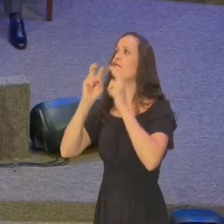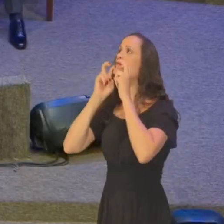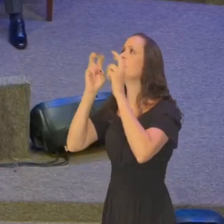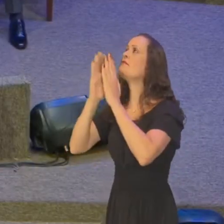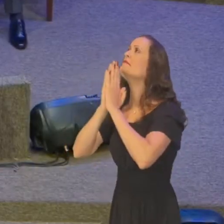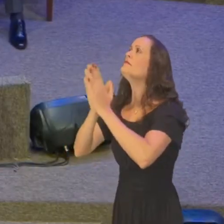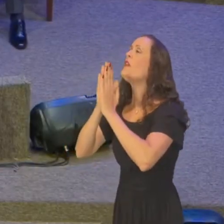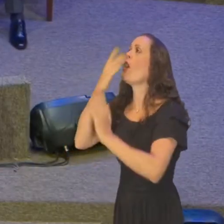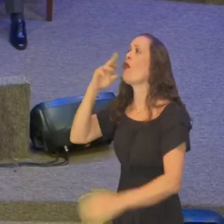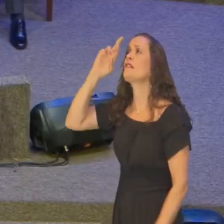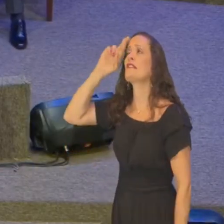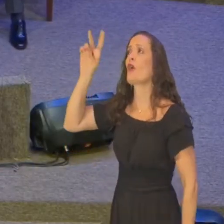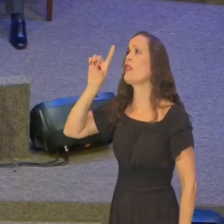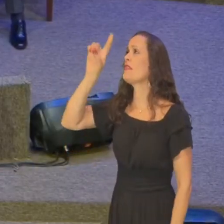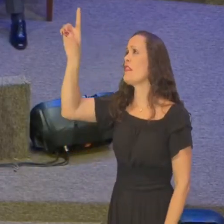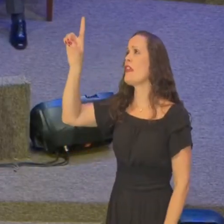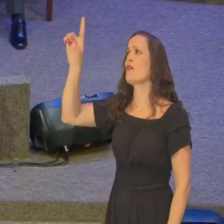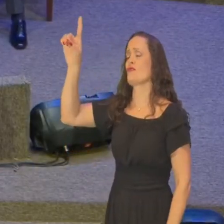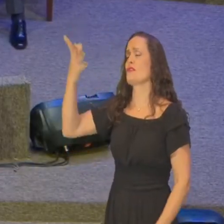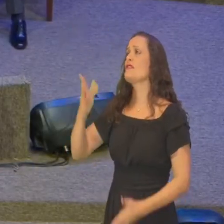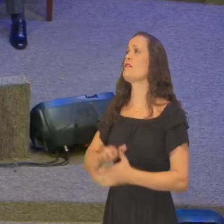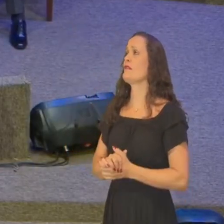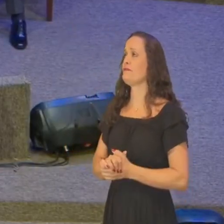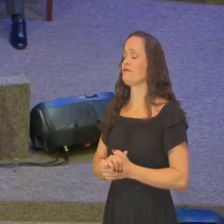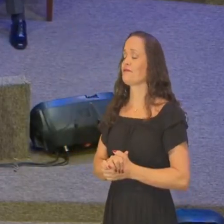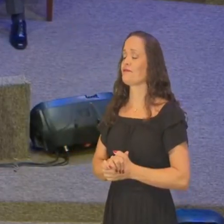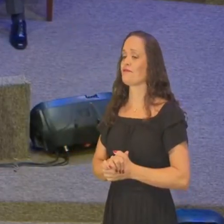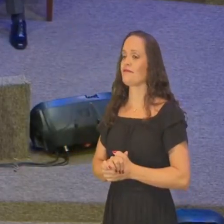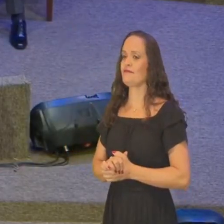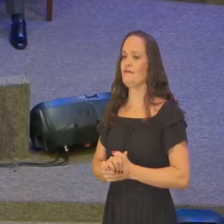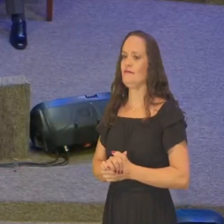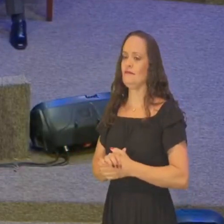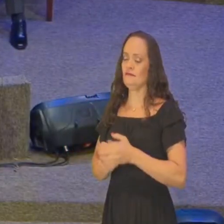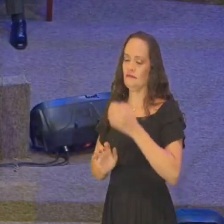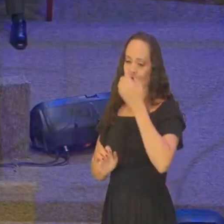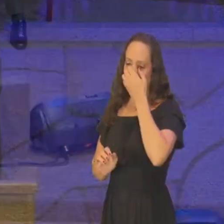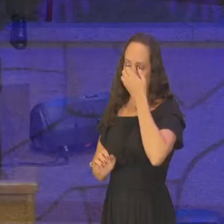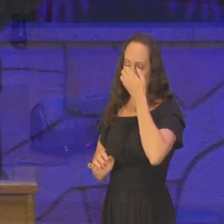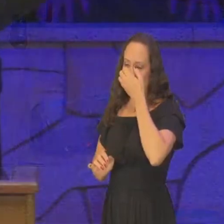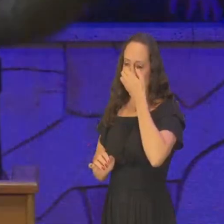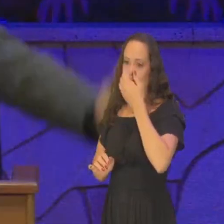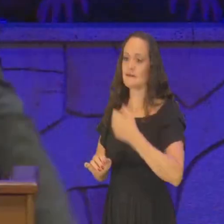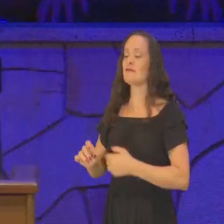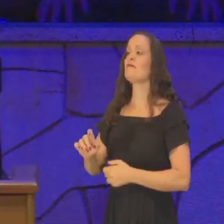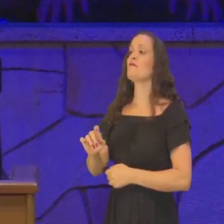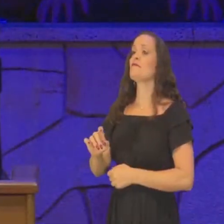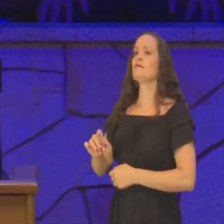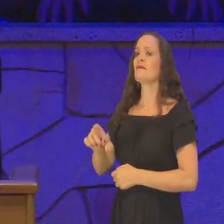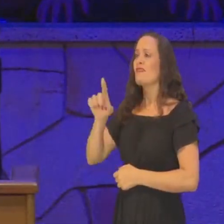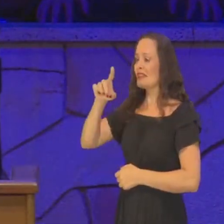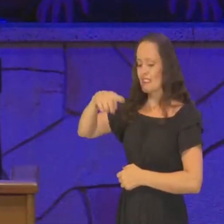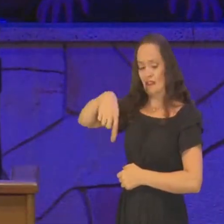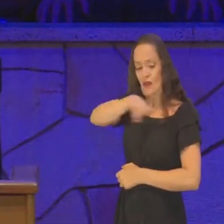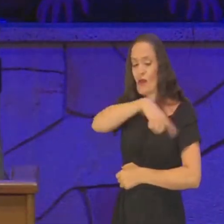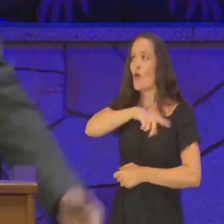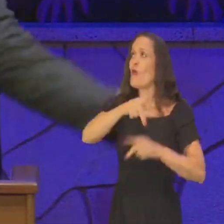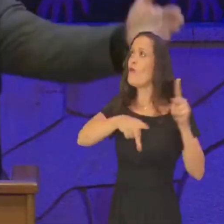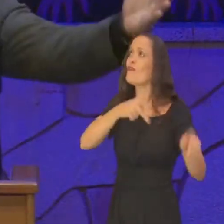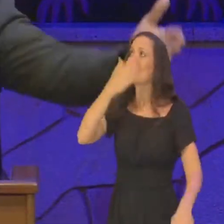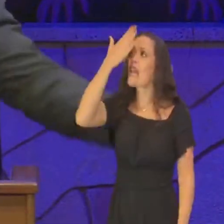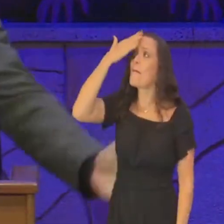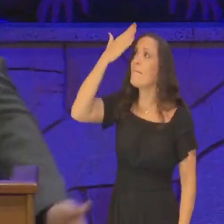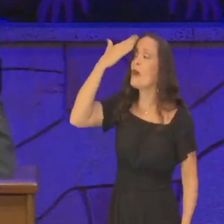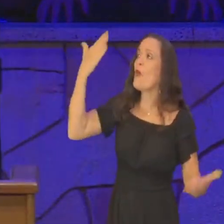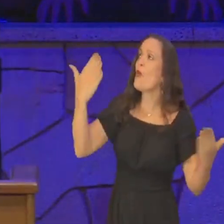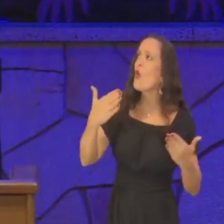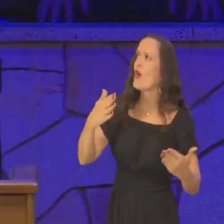ó Senhor Deus de Abraão, de Isaque e de Israel, que se fique sabendo hoje, ele não queria a glória